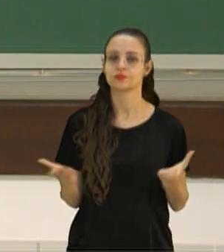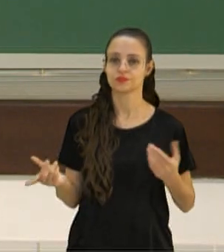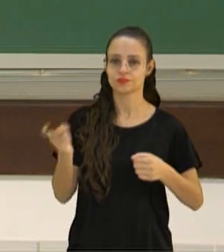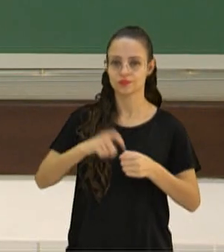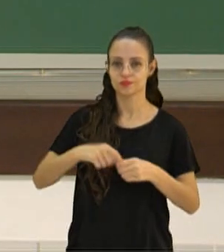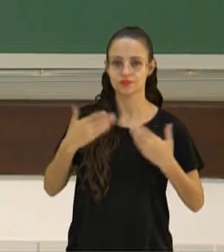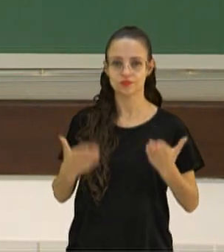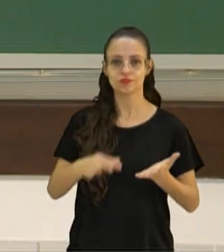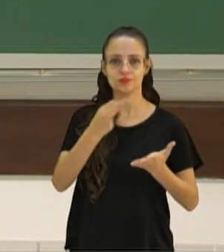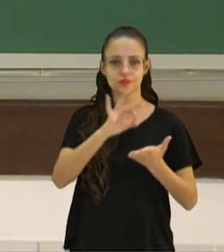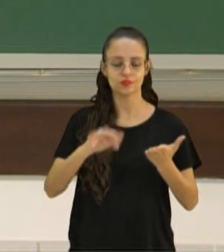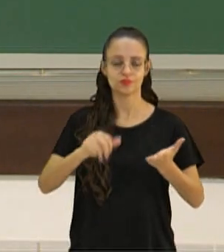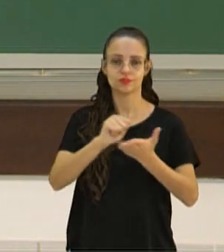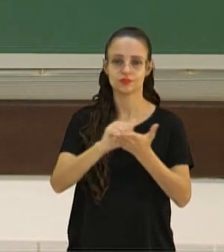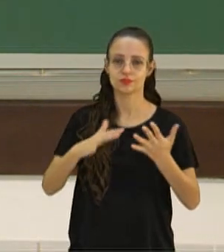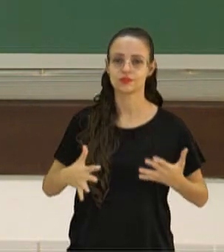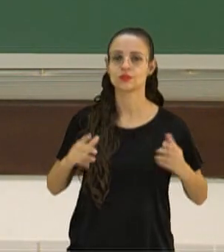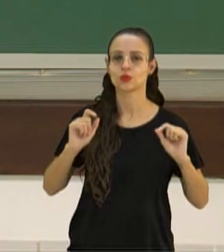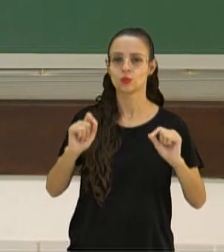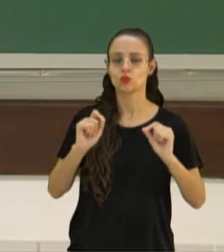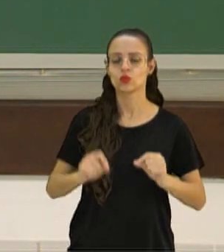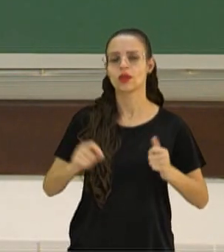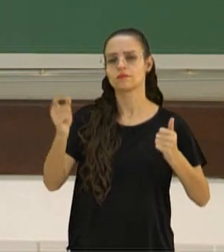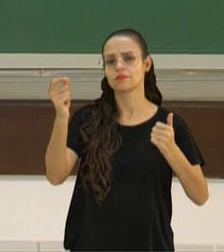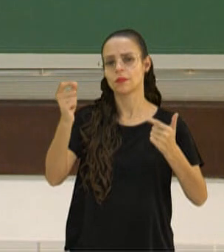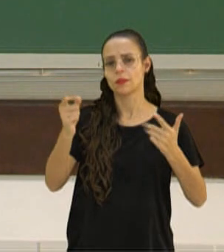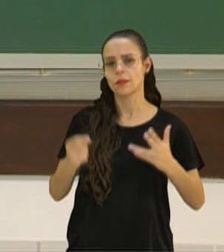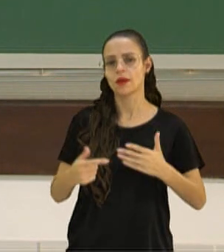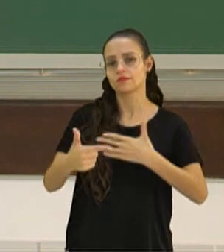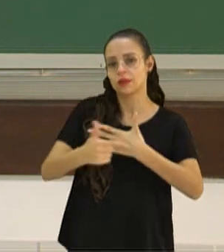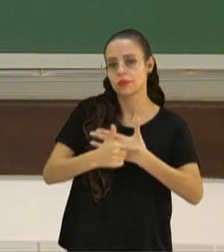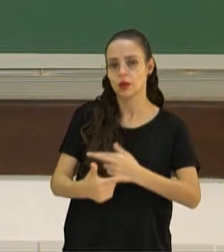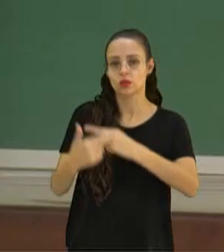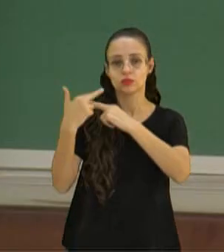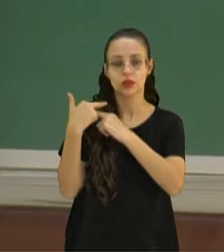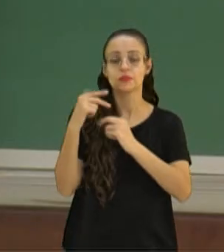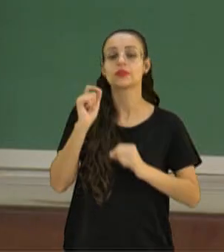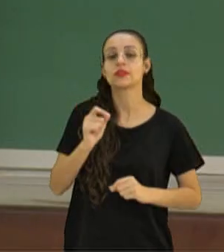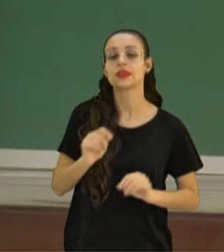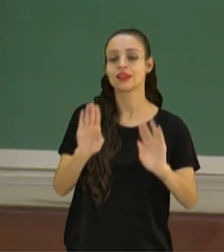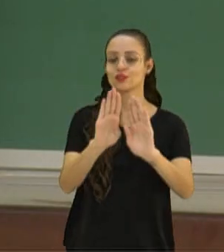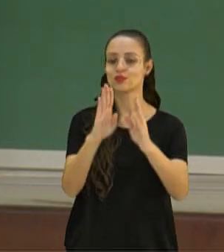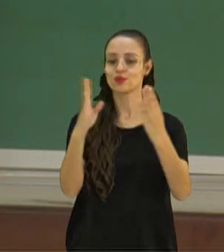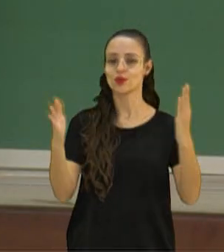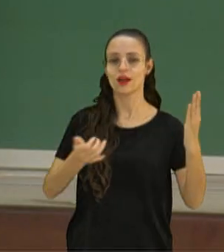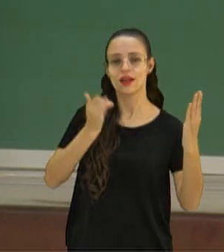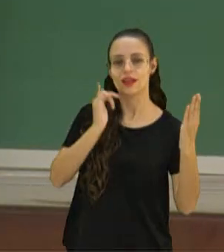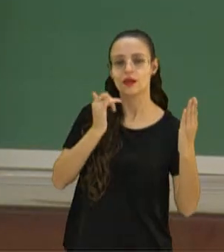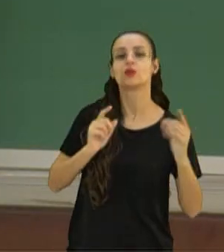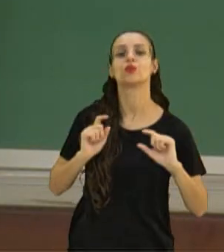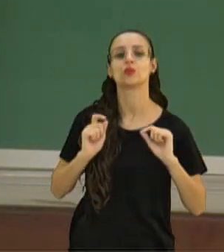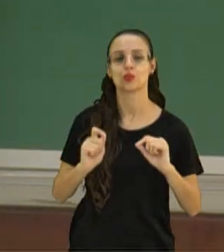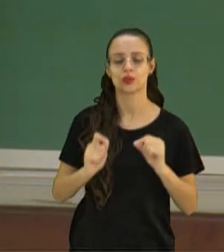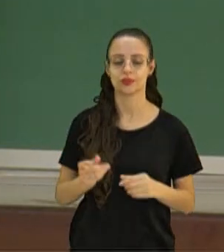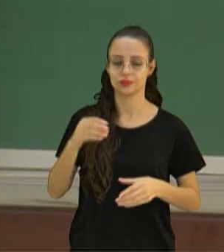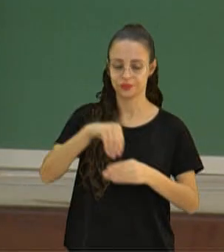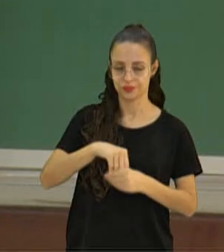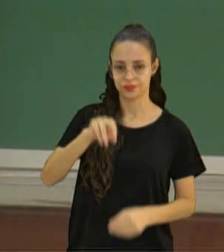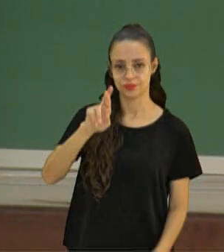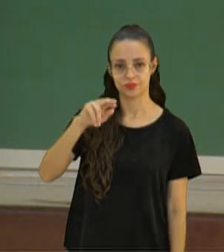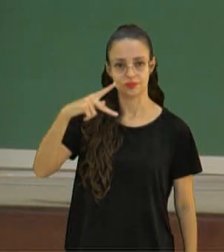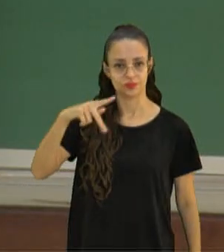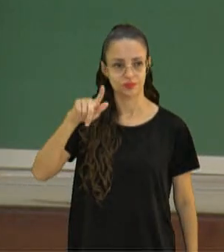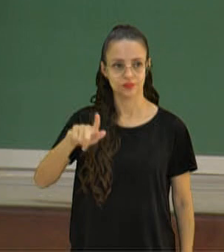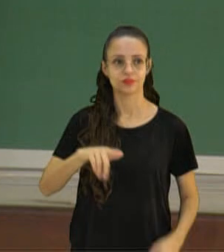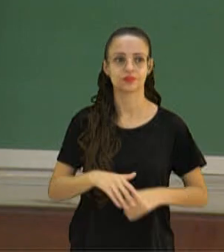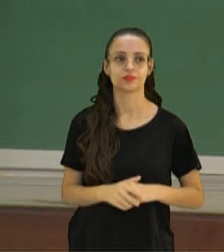Retornamos, galera, com a correção do exercício, que eram as atribuições do jogador narrador, do Game Master, né, do GM, dentro do RPG.